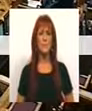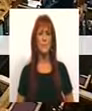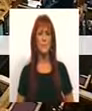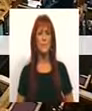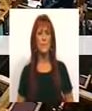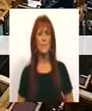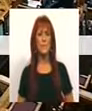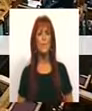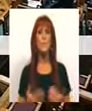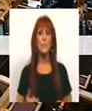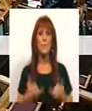a palavra